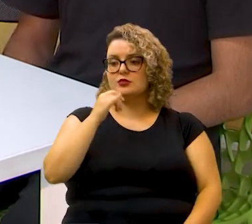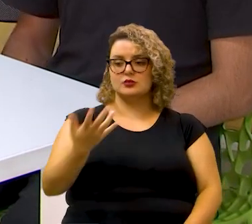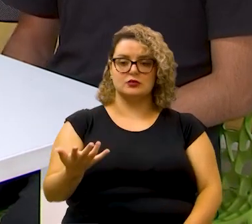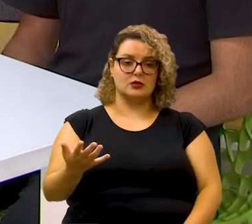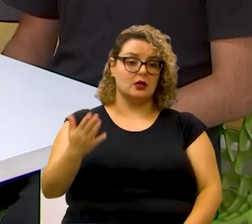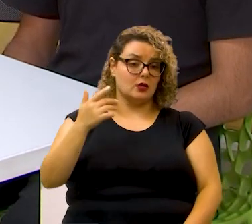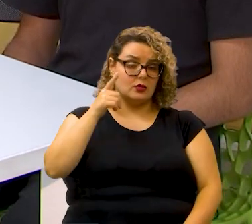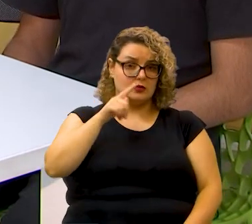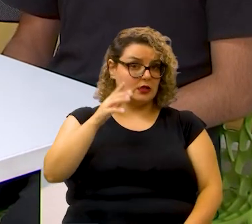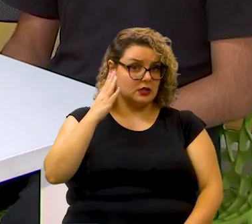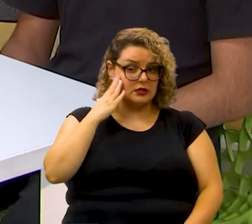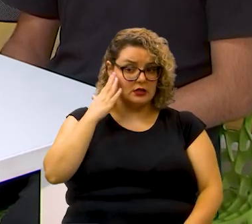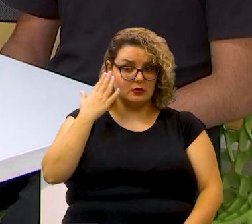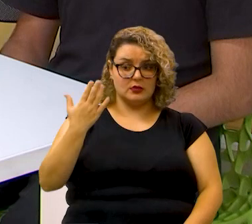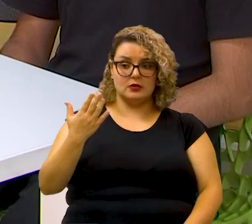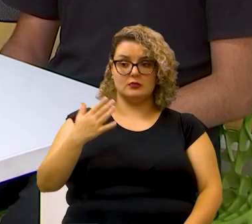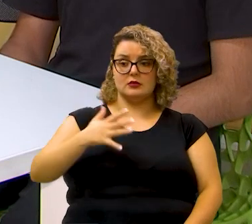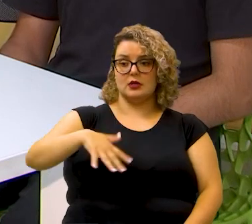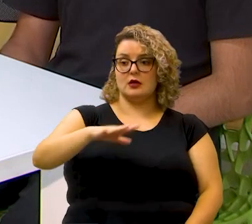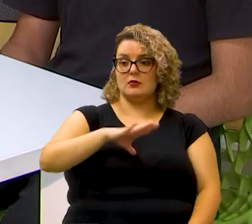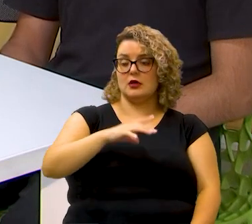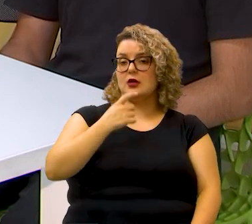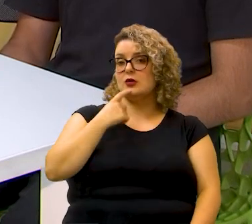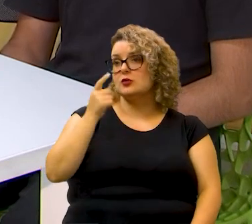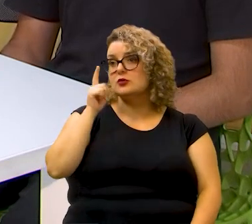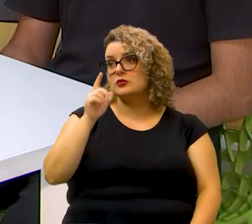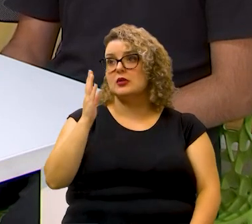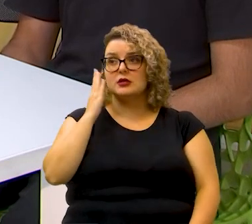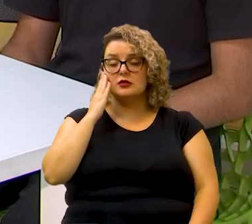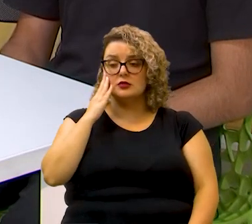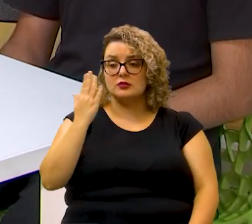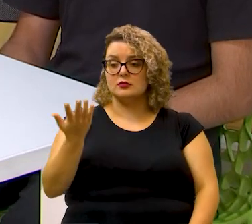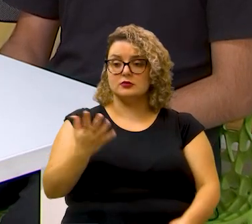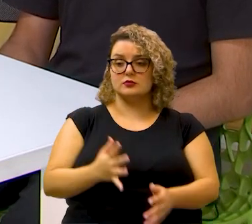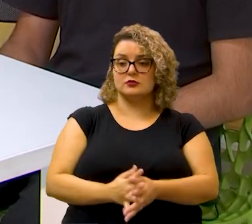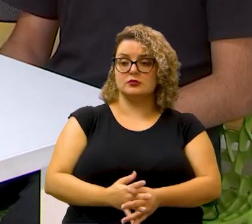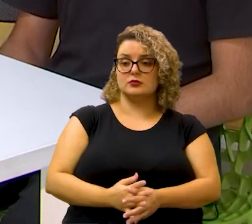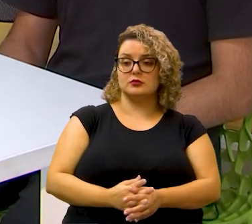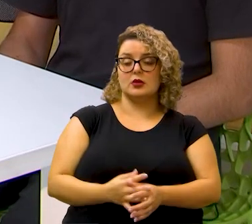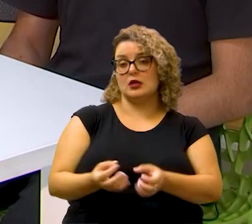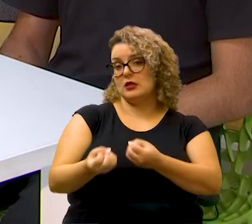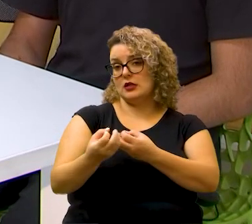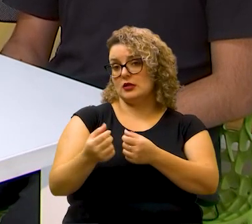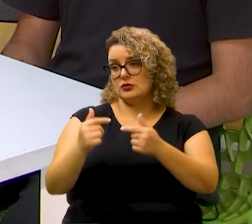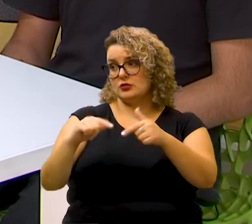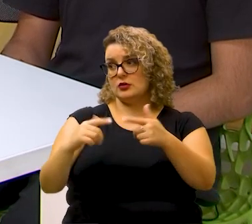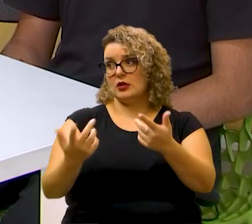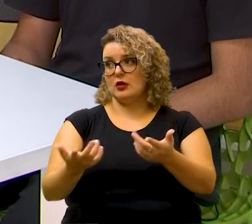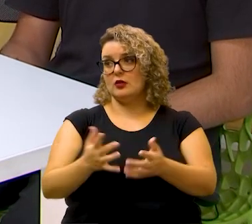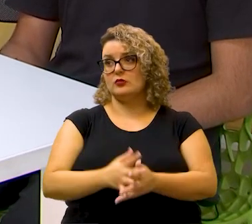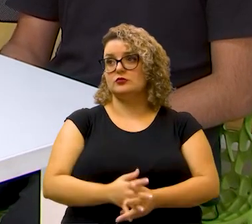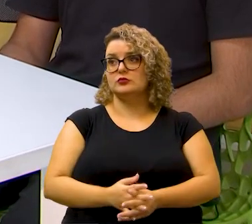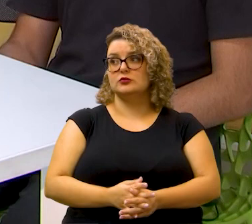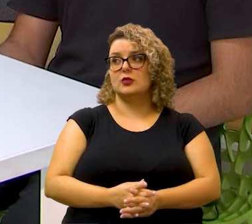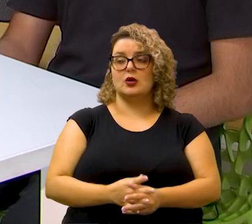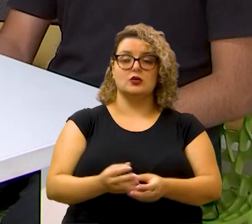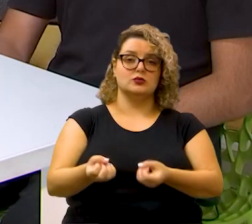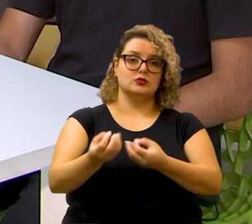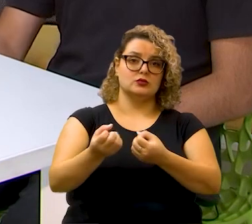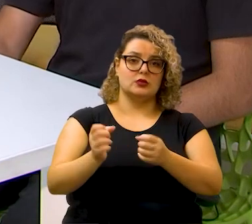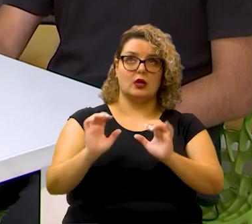por exemplo, você consegue saber, aqui no âmbito de Campinas, você consegue saber dados locais, você quer saber